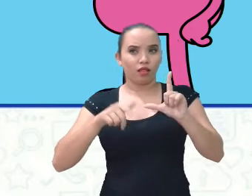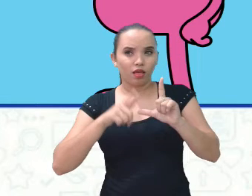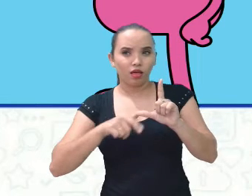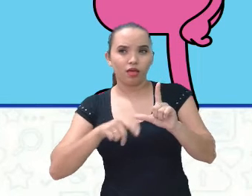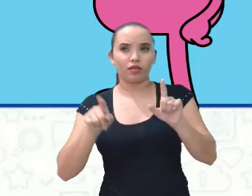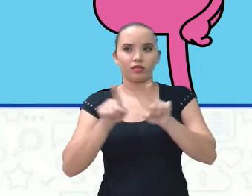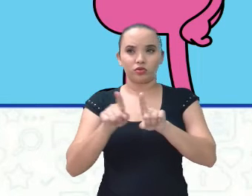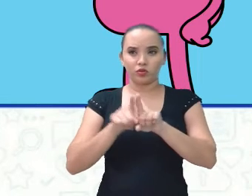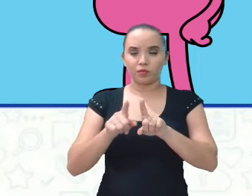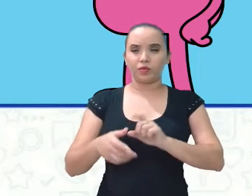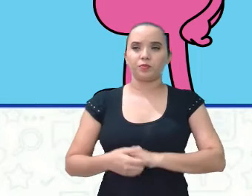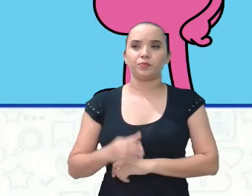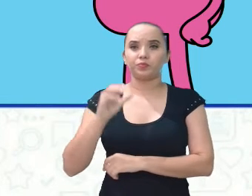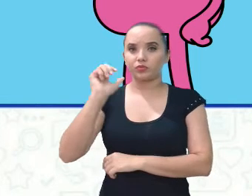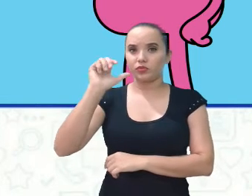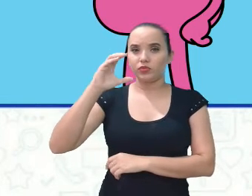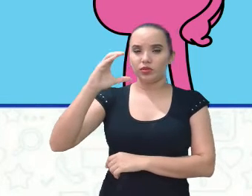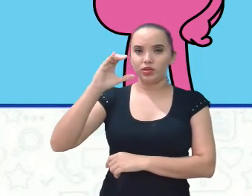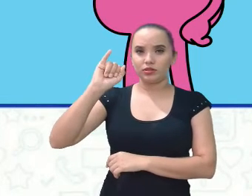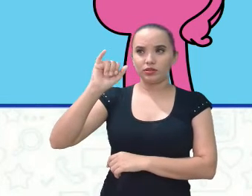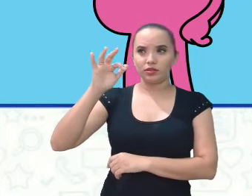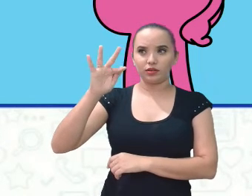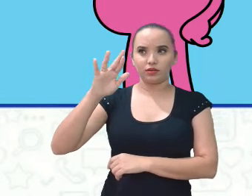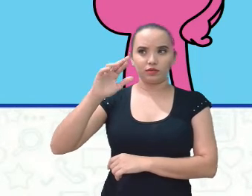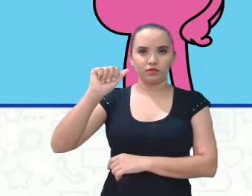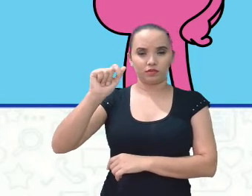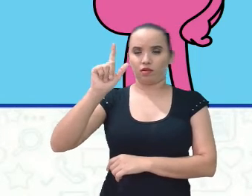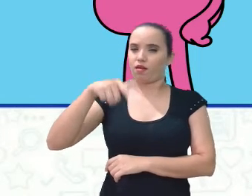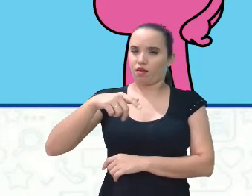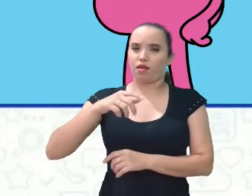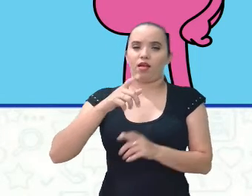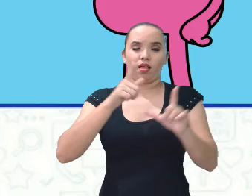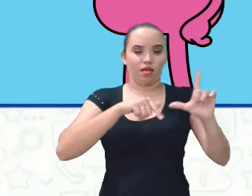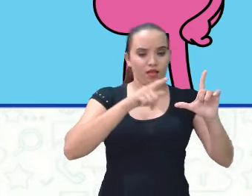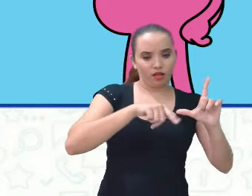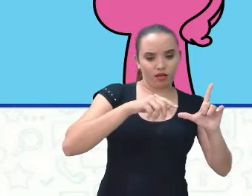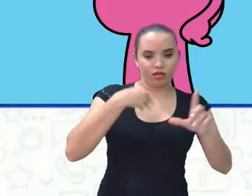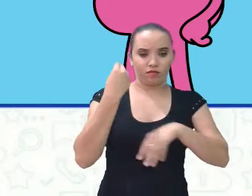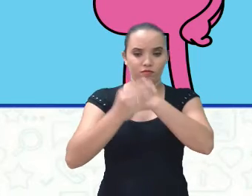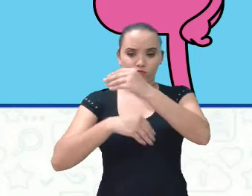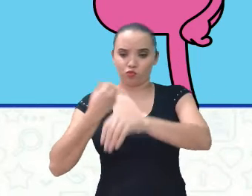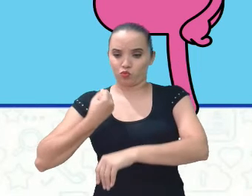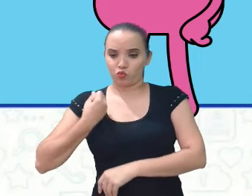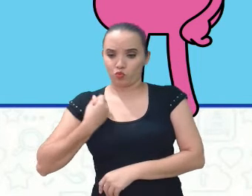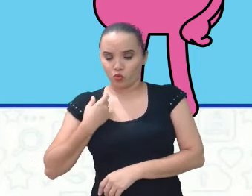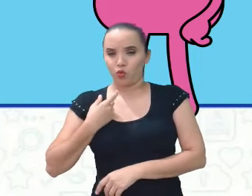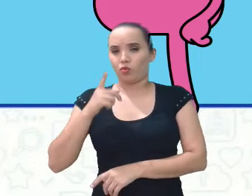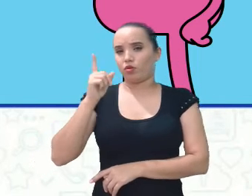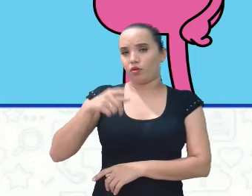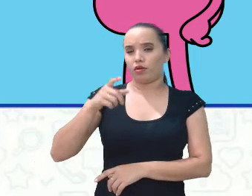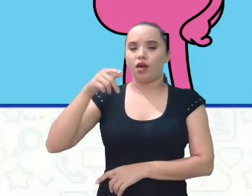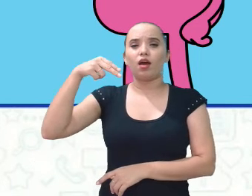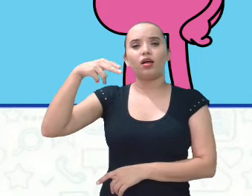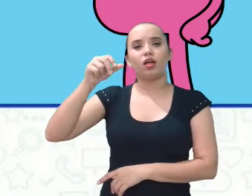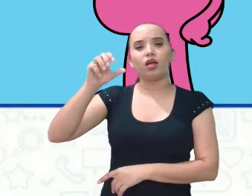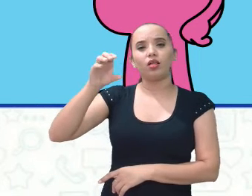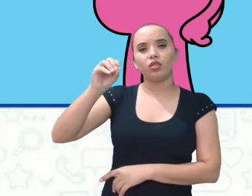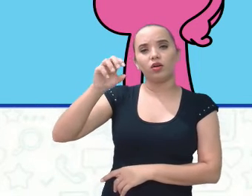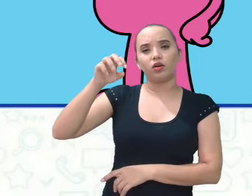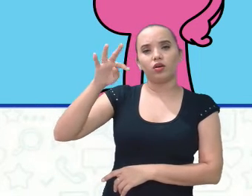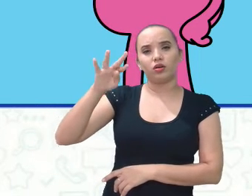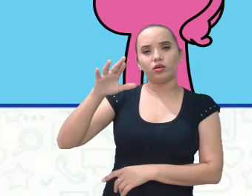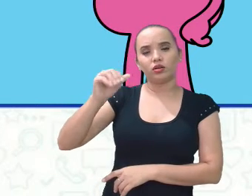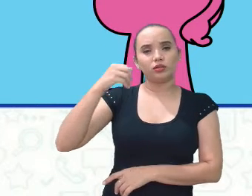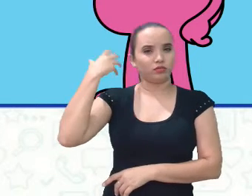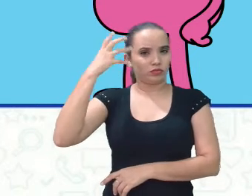tablaturas. A cifra, na verdade, é a definição de letras e números para as notas musicais. E a tablatura